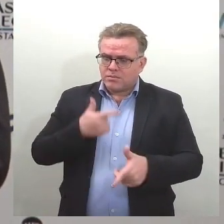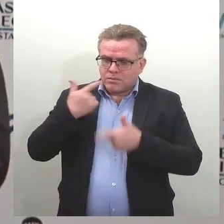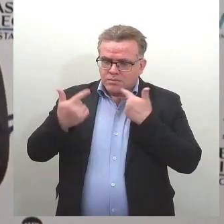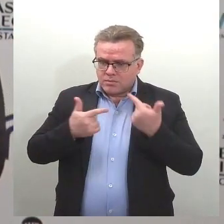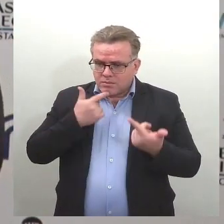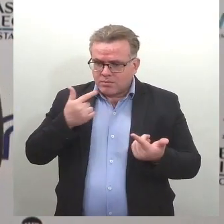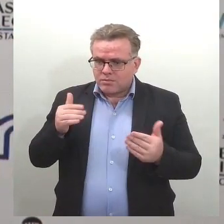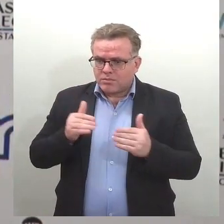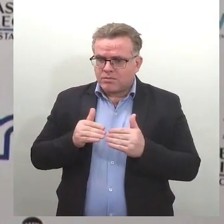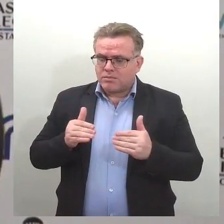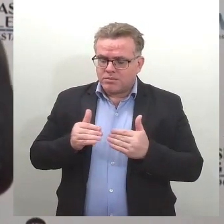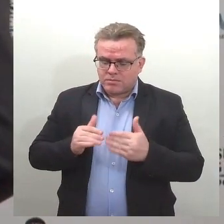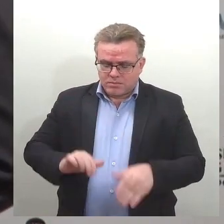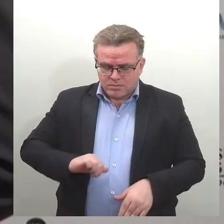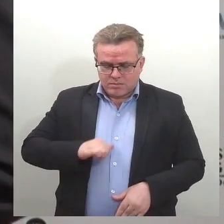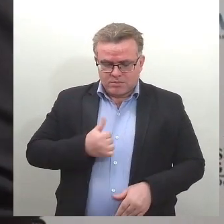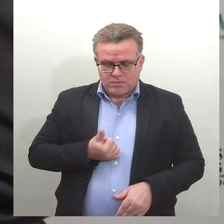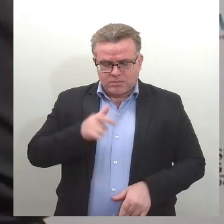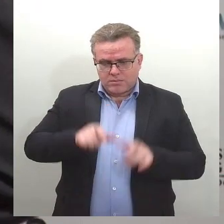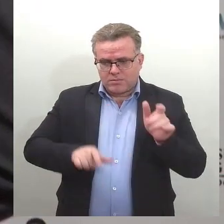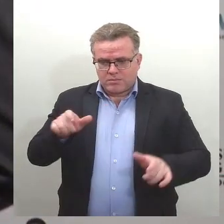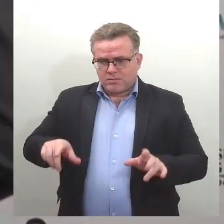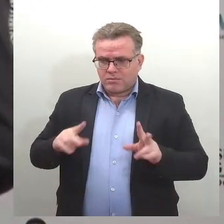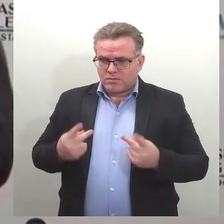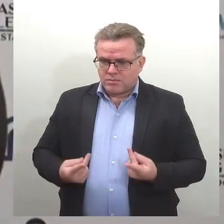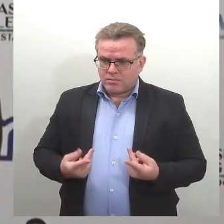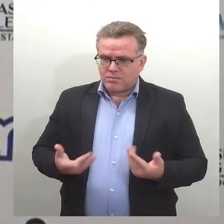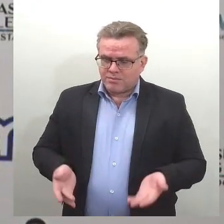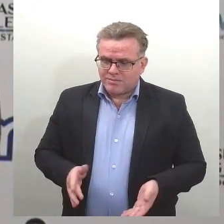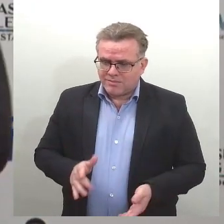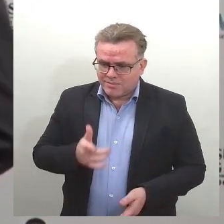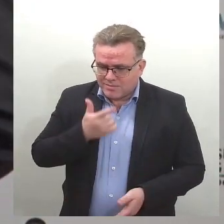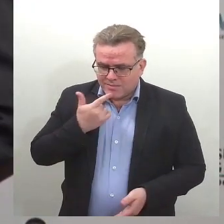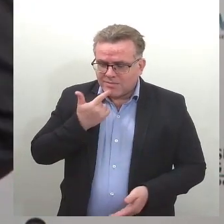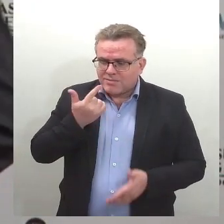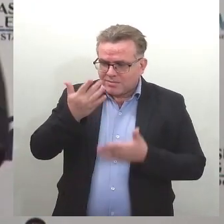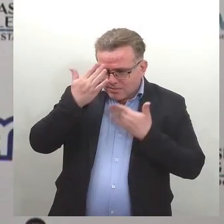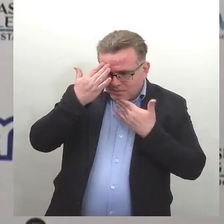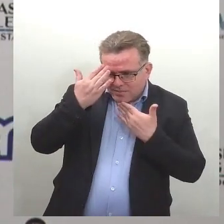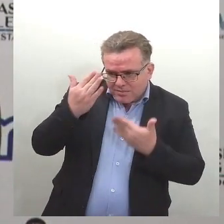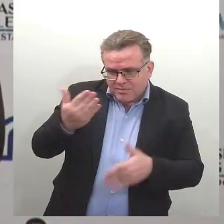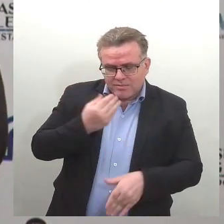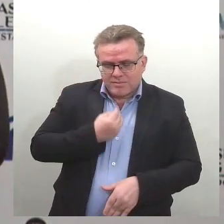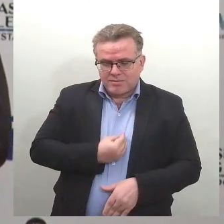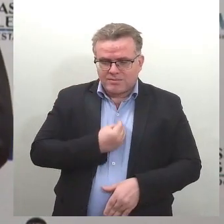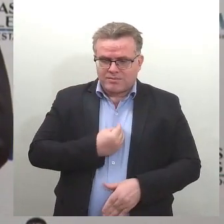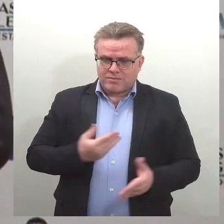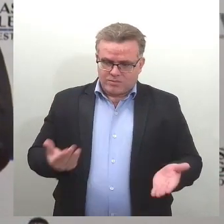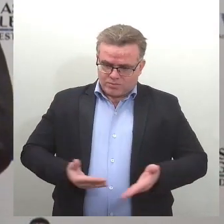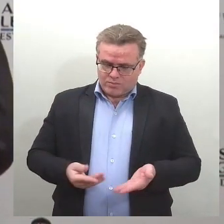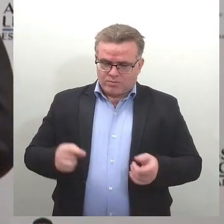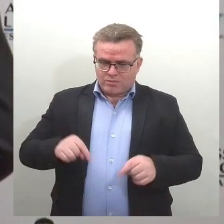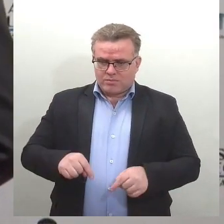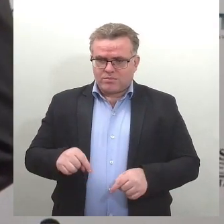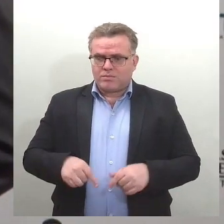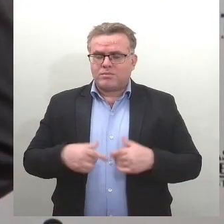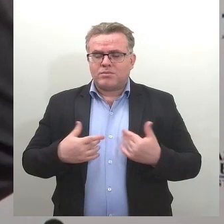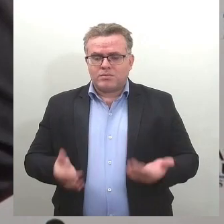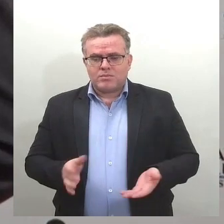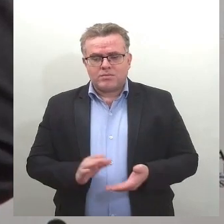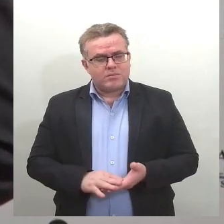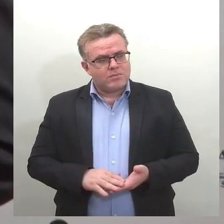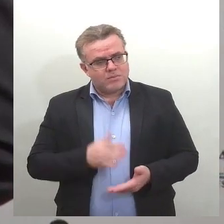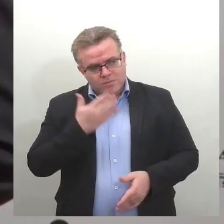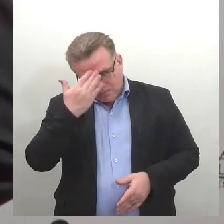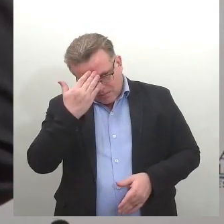ser humano. Perfeito, deputada. Muito obrigado pela sua participação, pela sua presença mais uma vez aqui em nosso programa, viu? Eu que agradeço a gentileza de todos